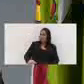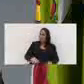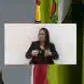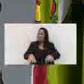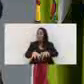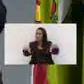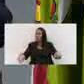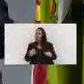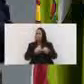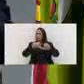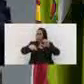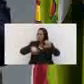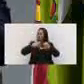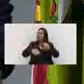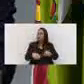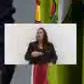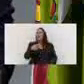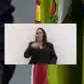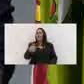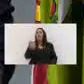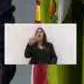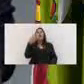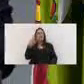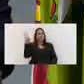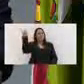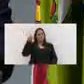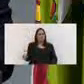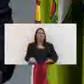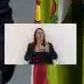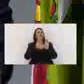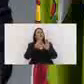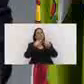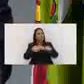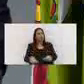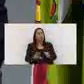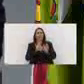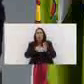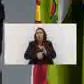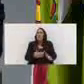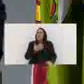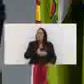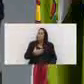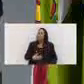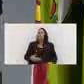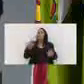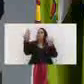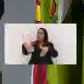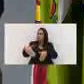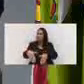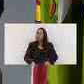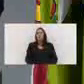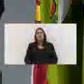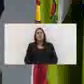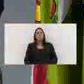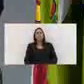gravar um vídeo de falar que 14 vereadores estão assaltando. Gostaria que o provasse aonde está o assalto. Eu vou ler o significado do assalto, V.